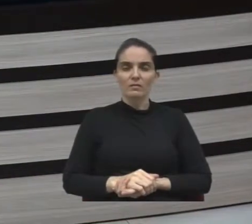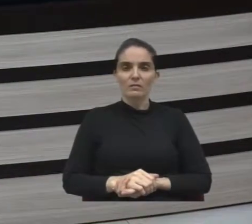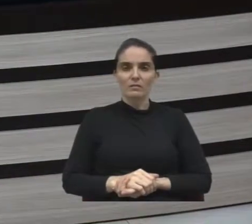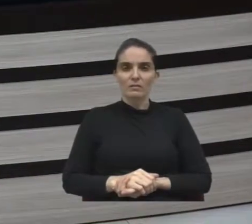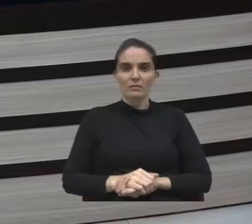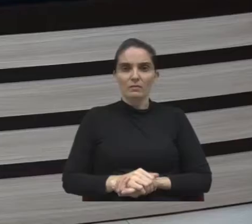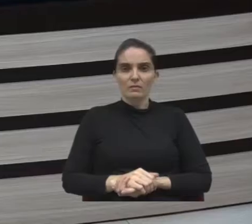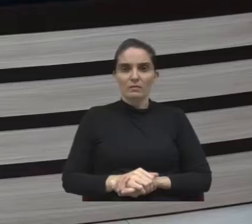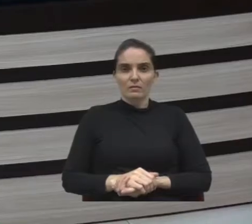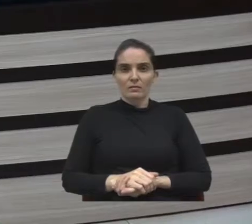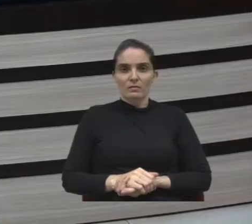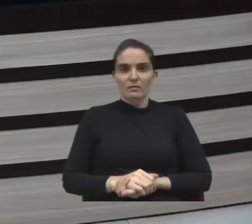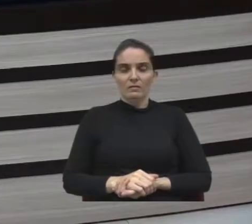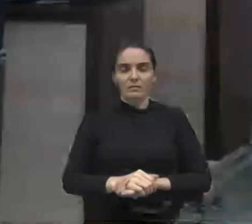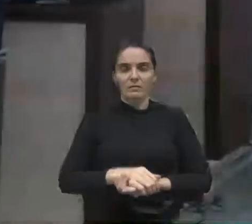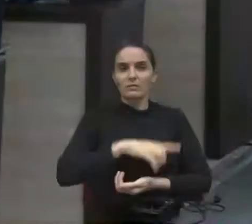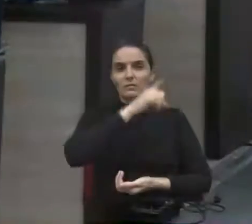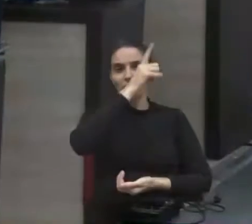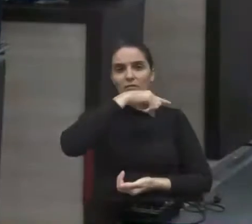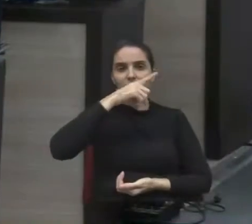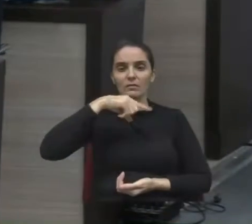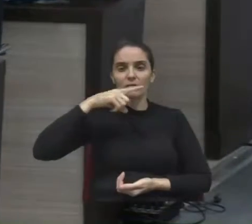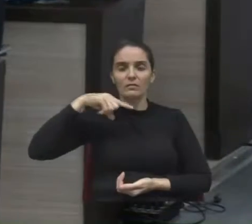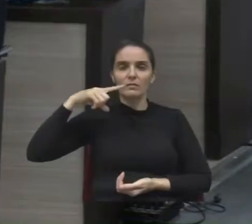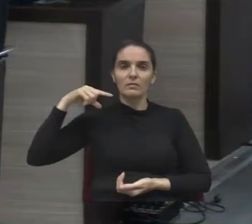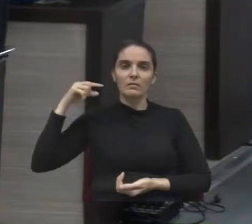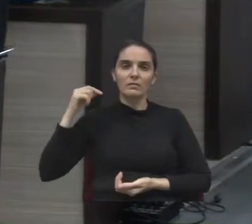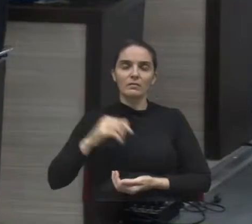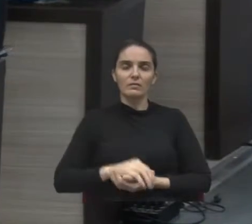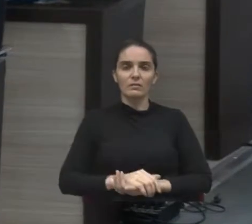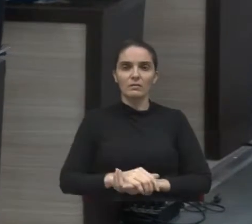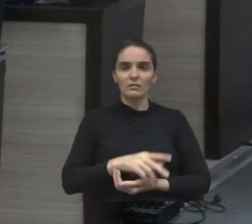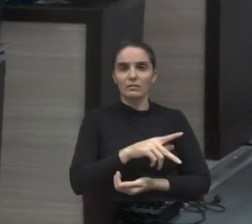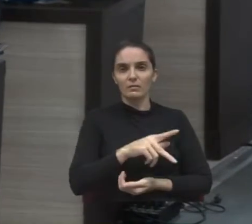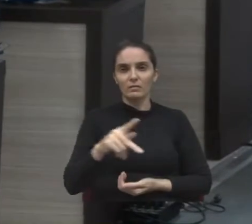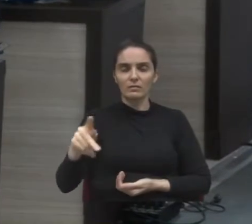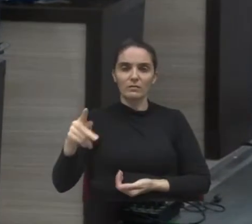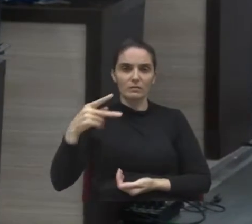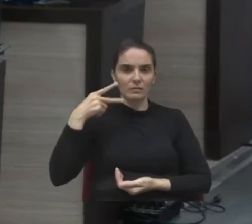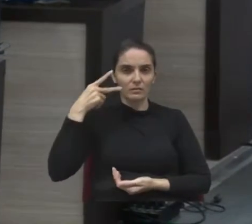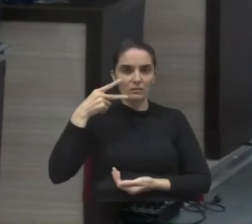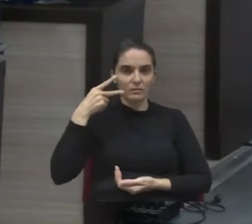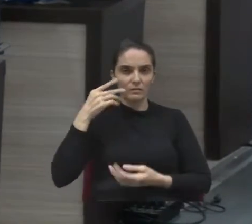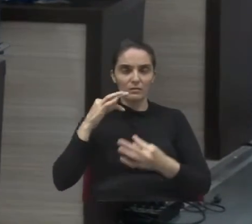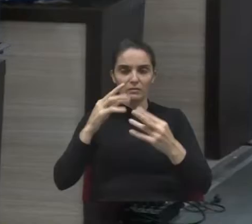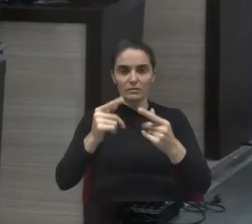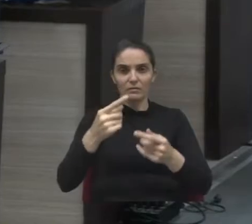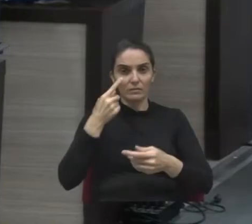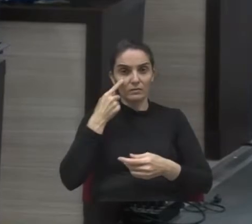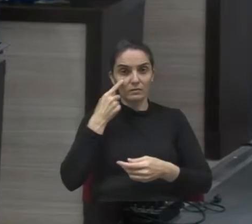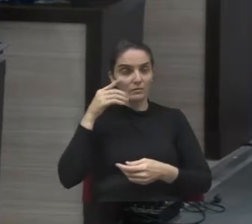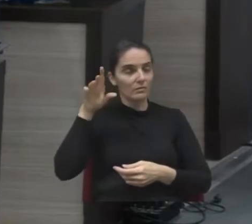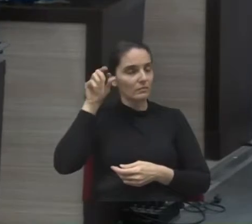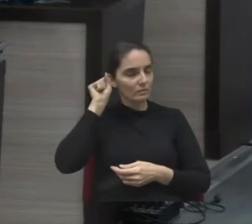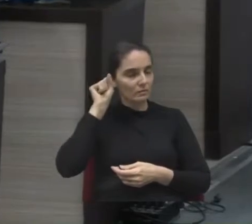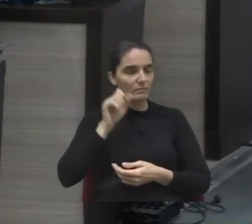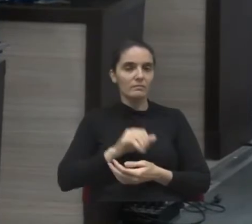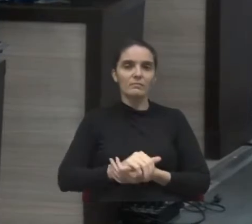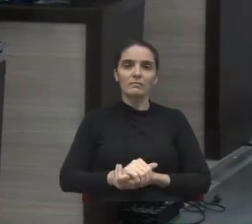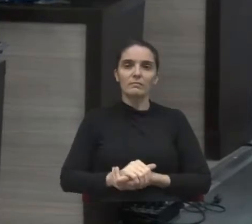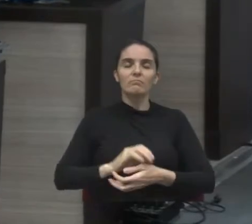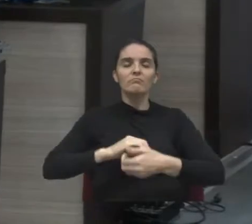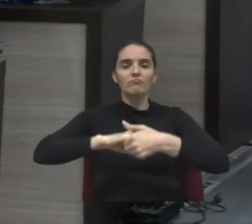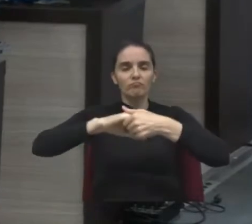Vereadora doutora Mayra Costa. Senhor presidente, nobres colegas, a todos que nos assistem e nos ouvem, parabéns,